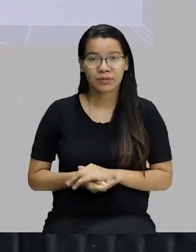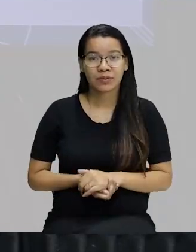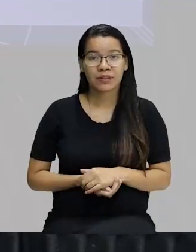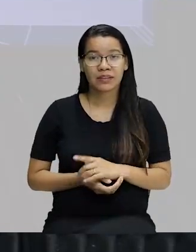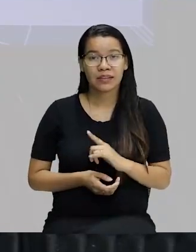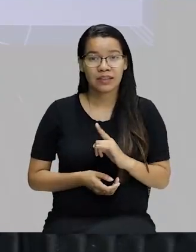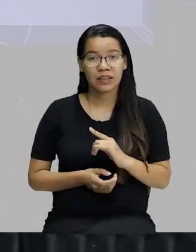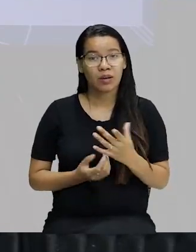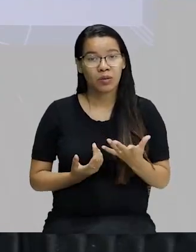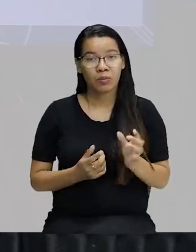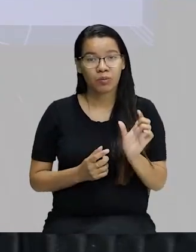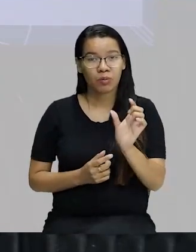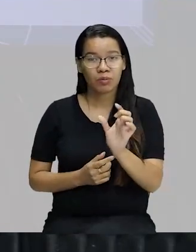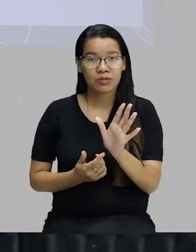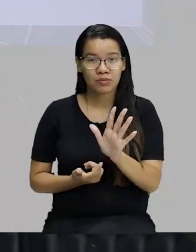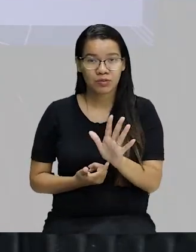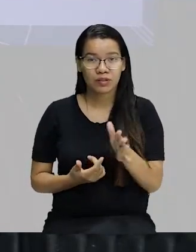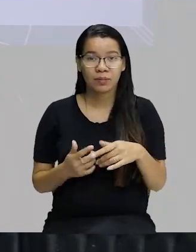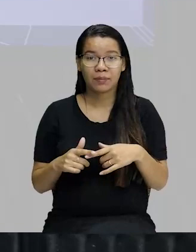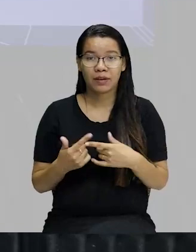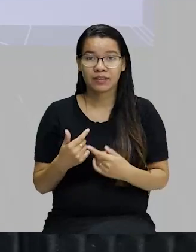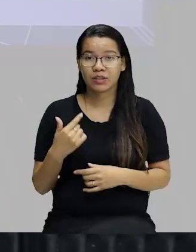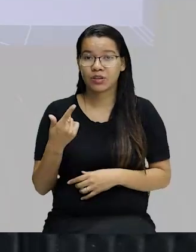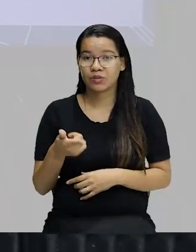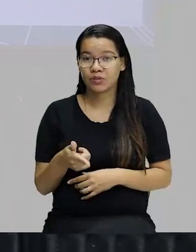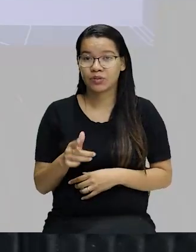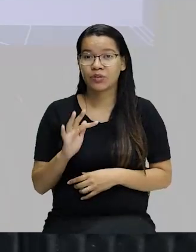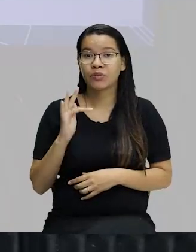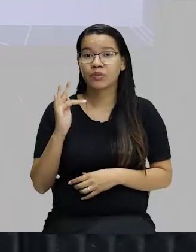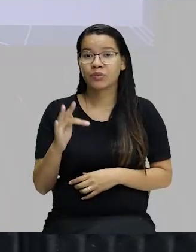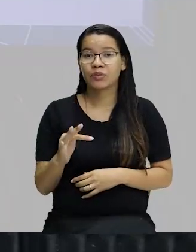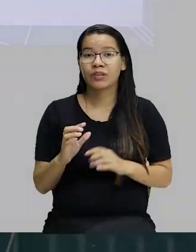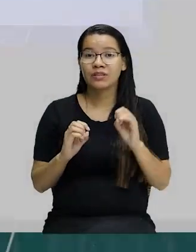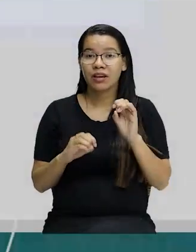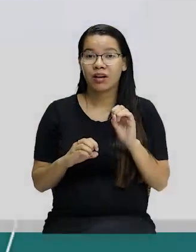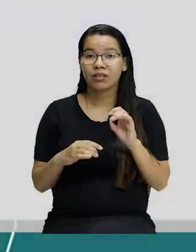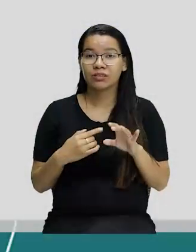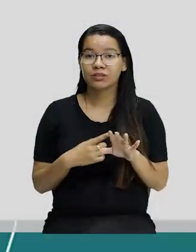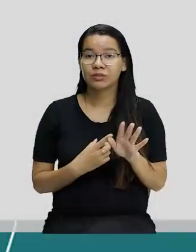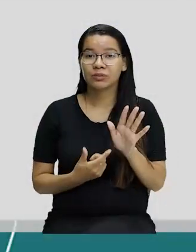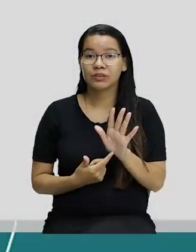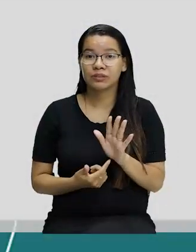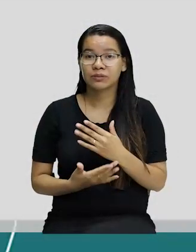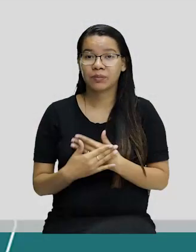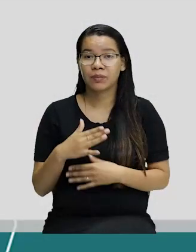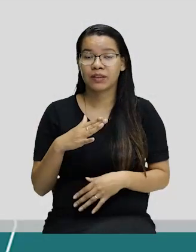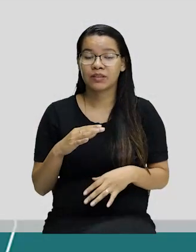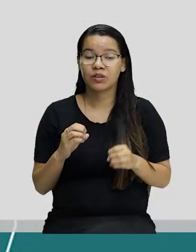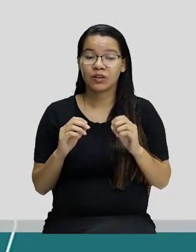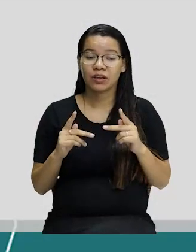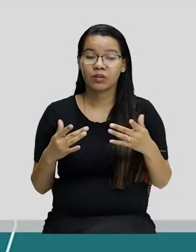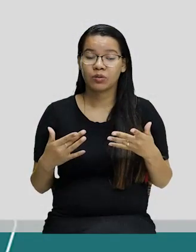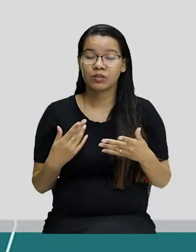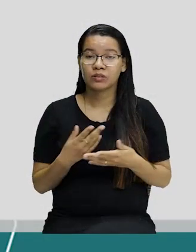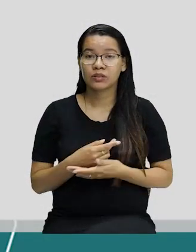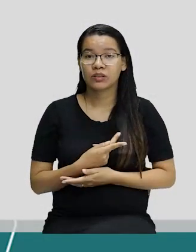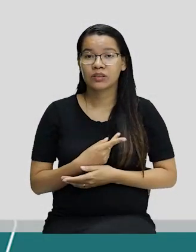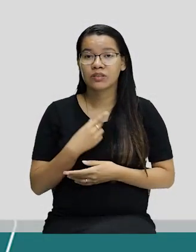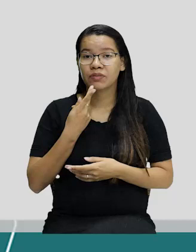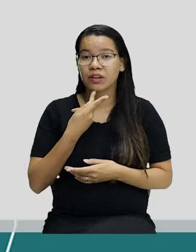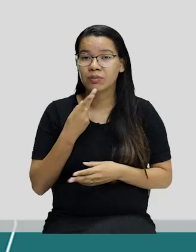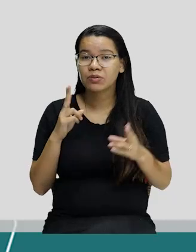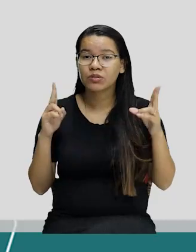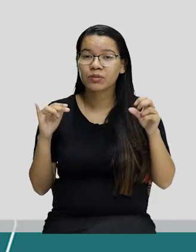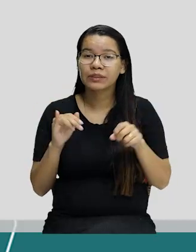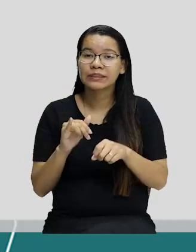aulas, quando a gente estiver trabalhando esses conceitos e a interpretação textual, ok? Então, quando nós falamos de technical reading, nós